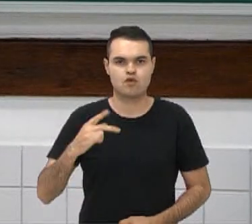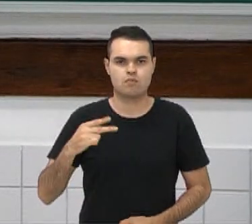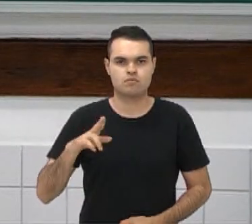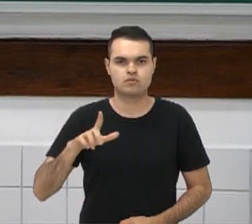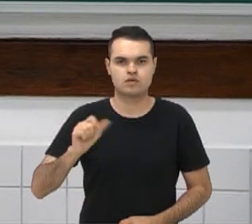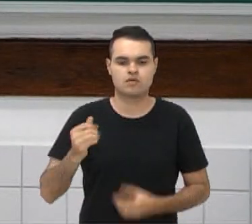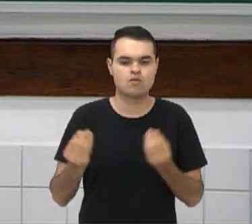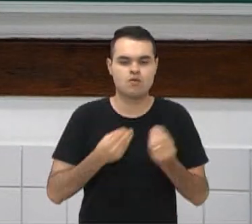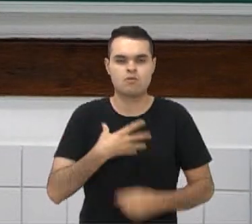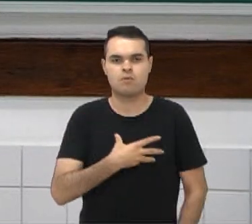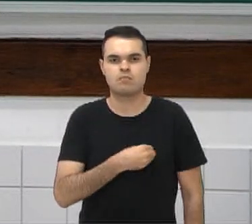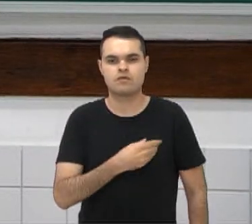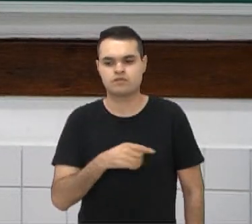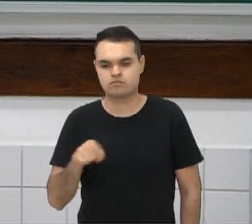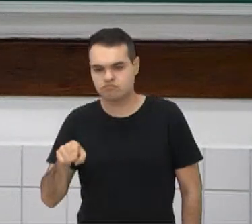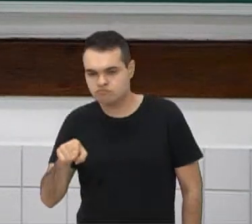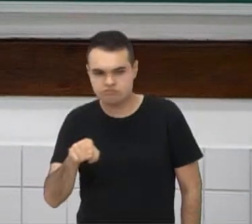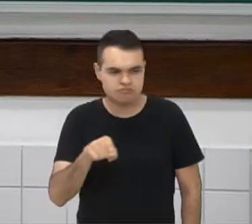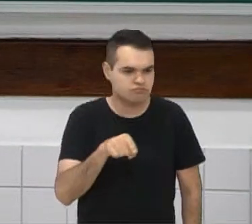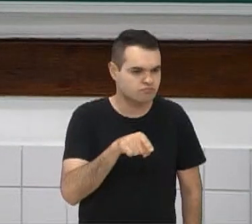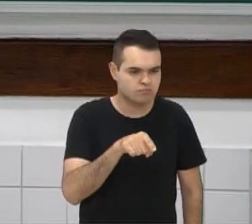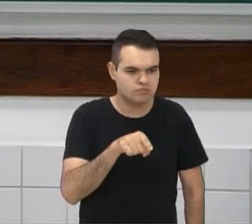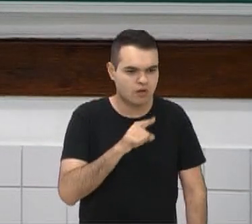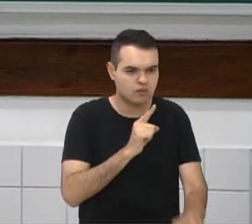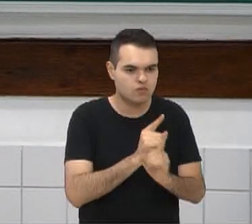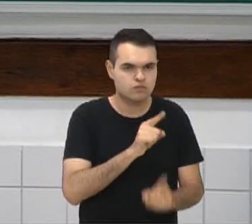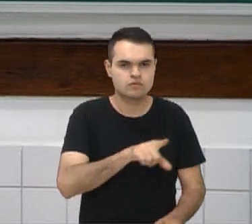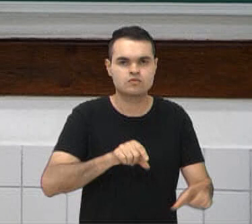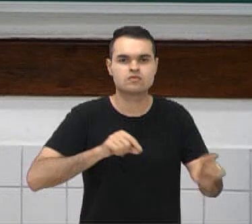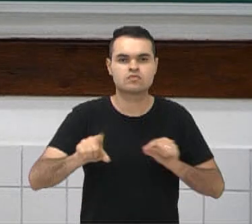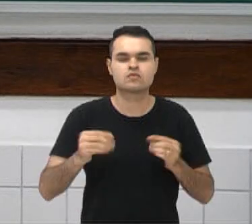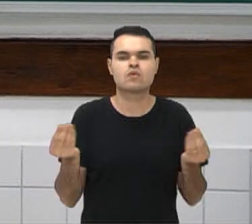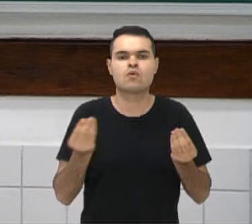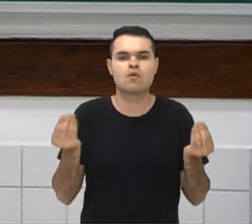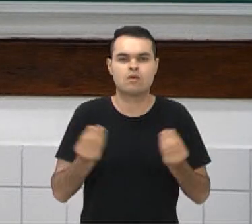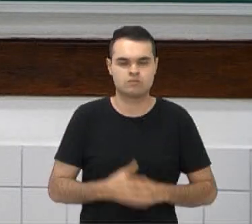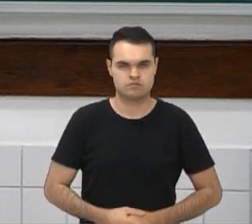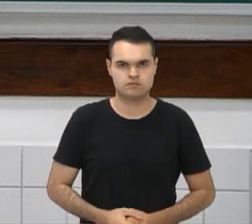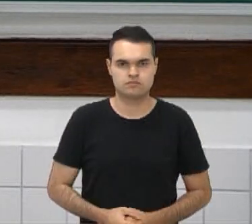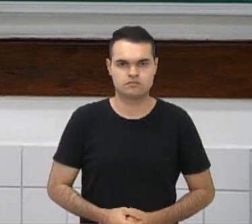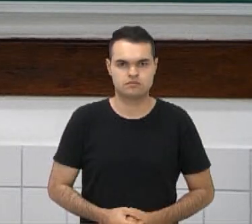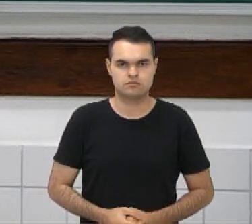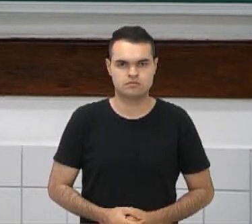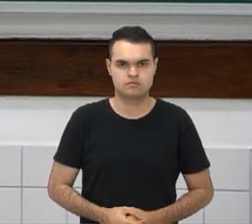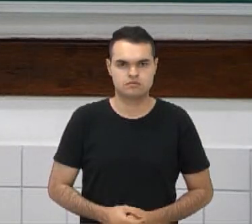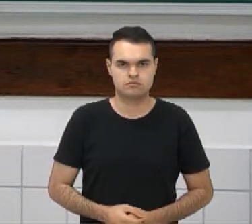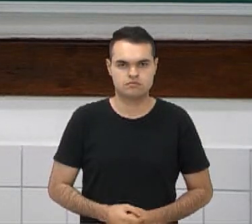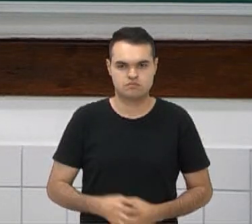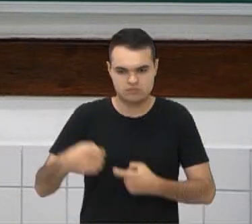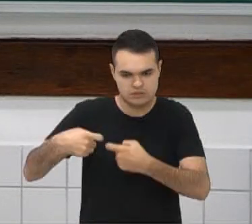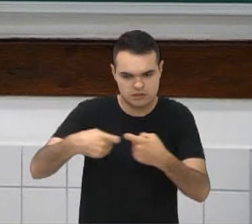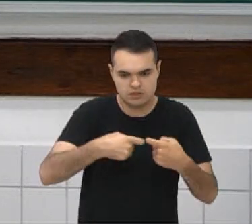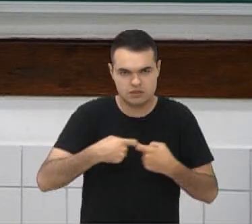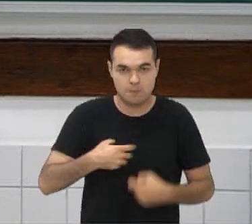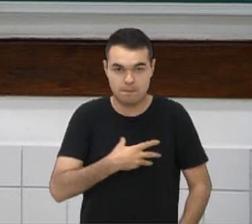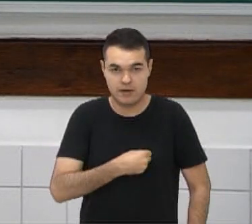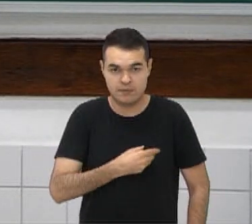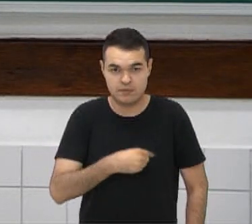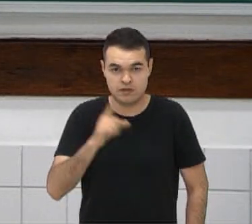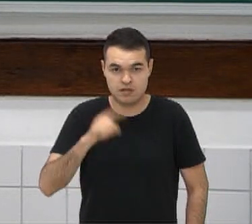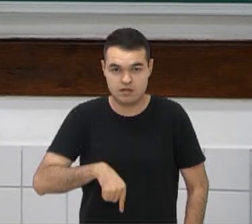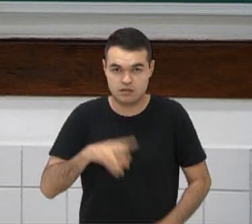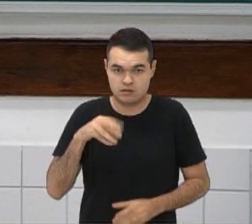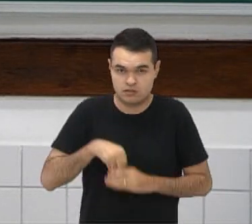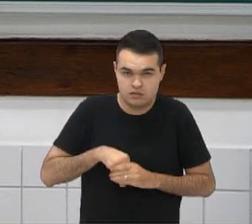mamífero seleciona o outro indivíduo para a realização da cópula? Lembrando, a fecundação entre os mamíferos, ela é interna,